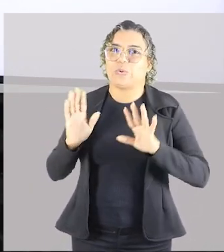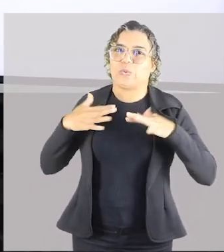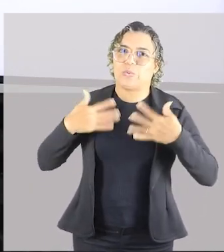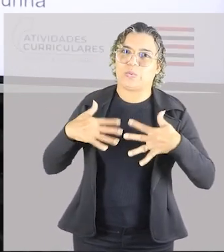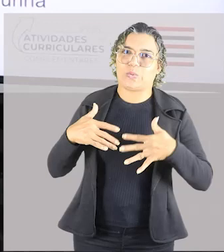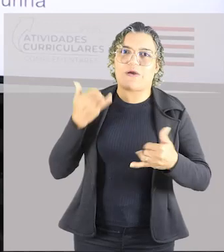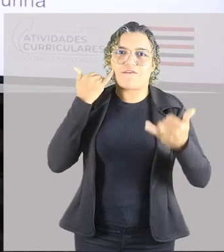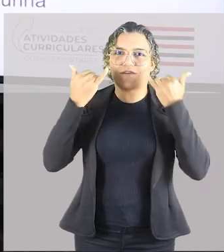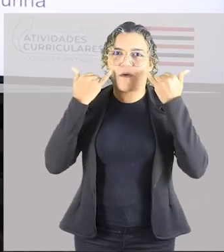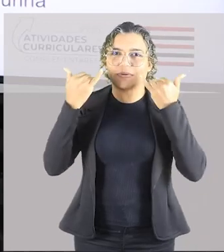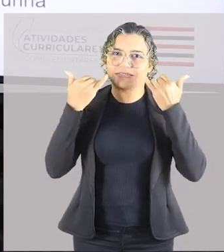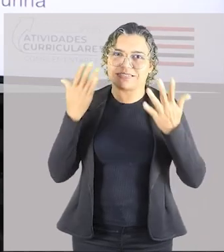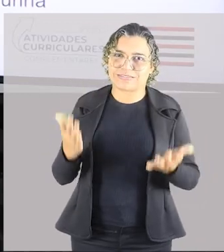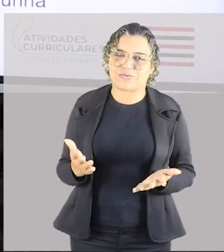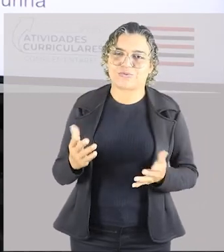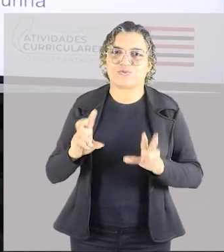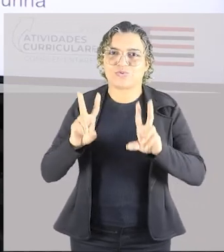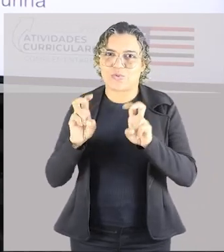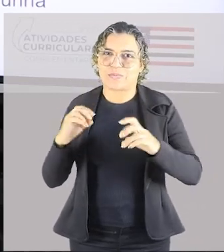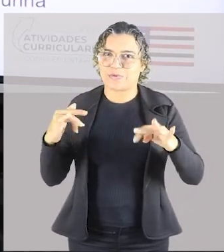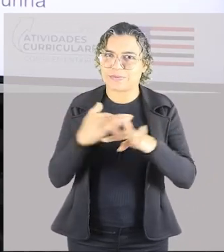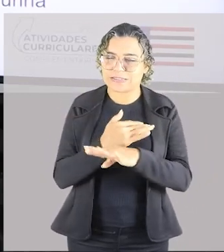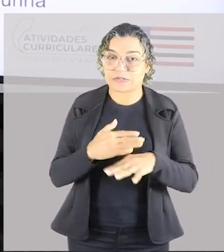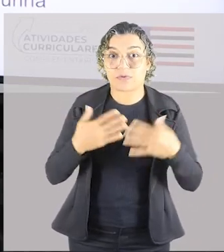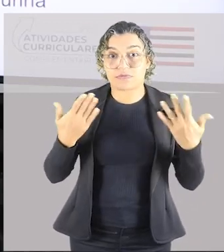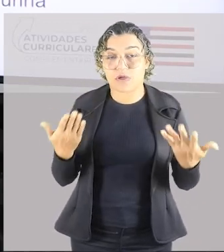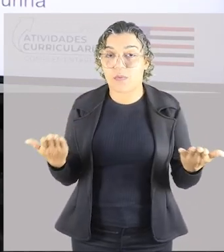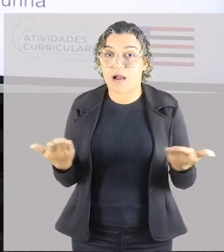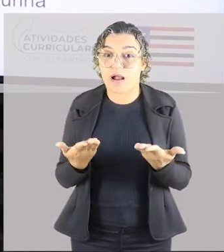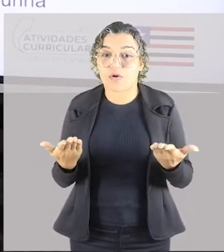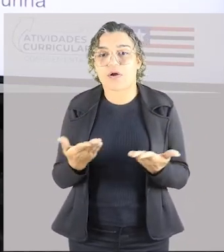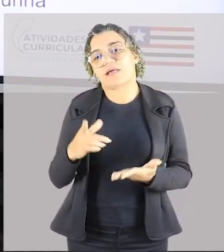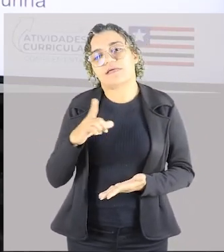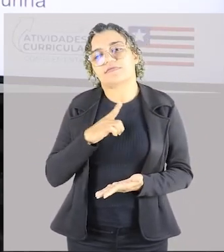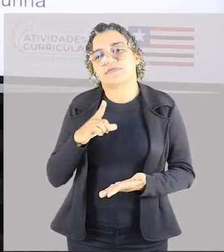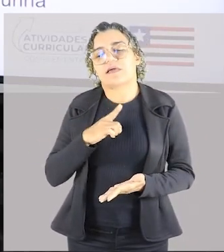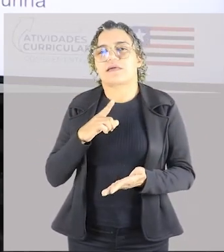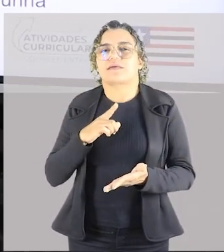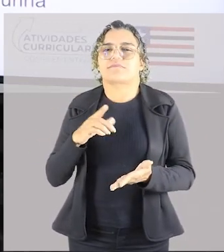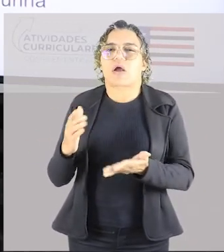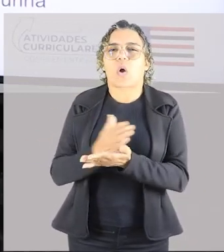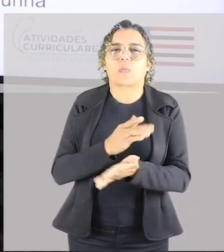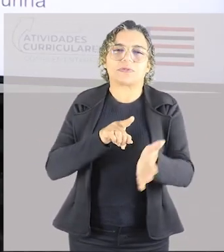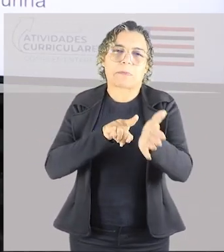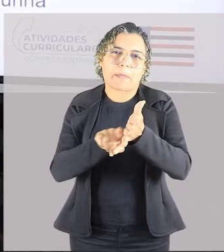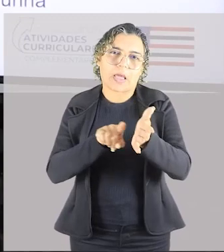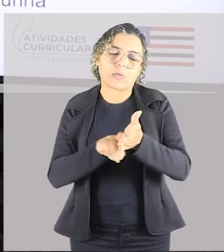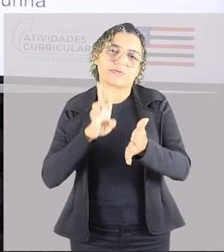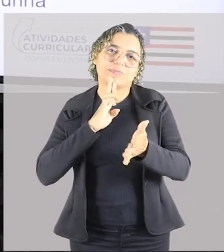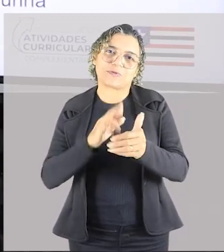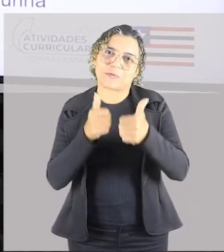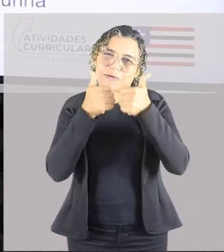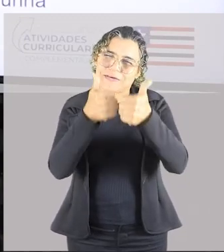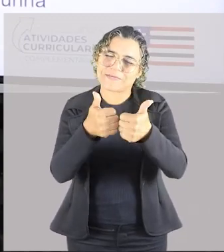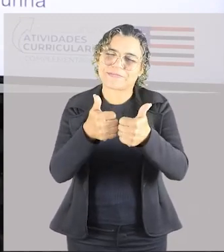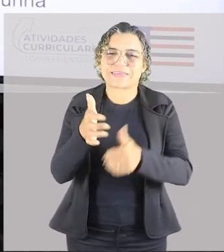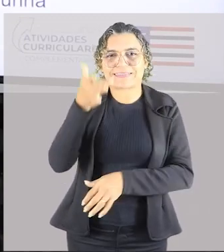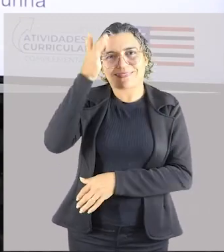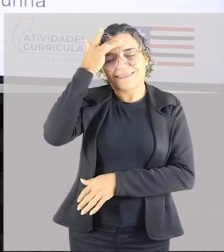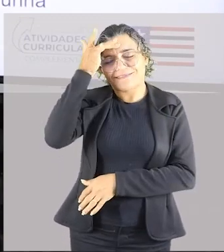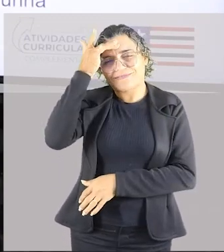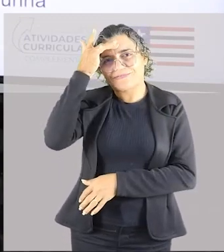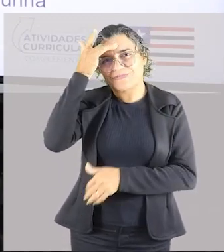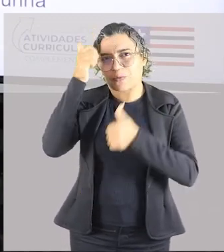quantidade de informações que a nossa urbanização ela traz. Para a gente fechar com chave de ouro, vamos responder algumas questões para a gente